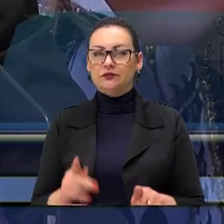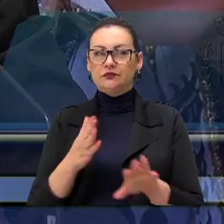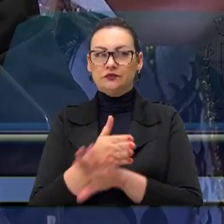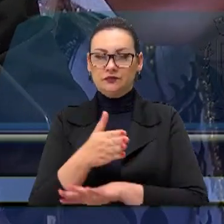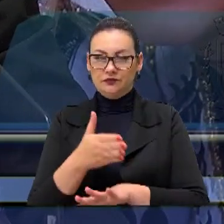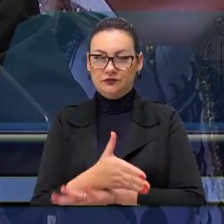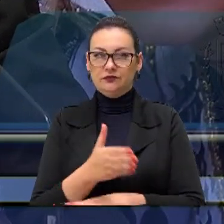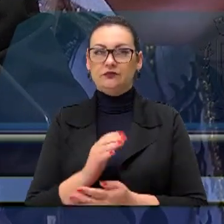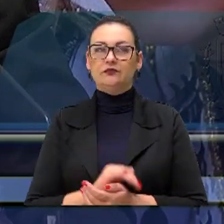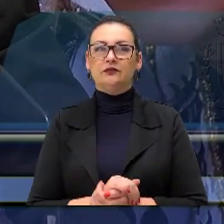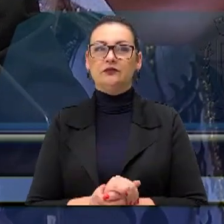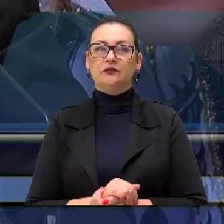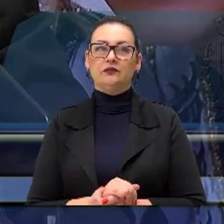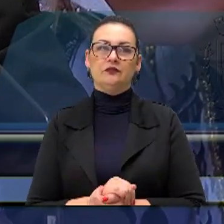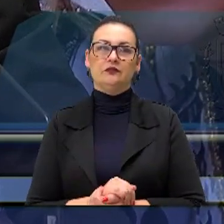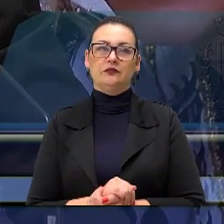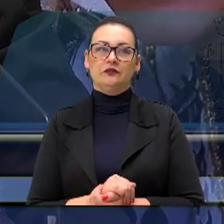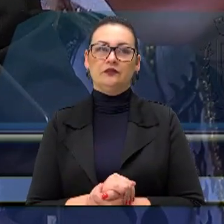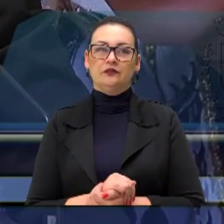presentes na Casa do Povo.